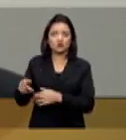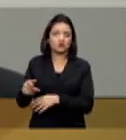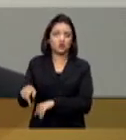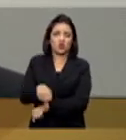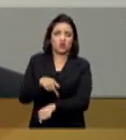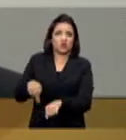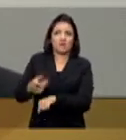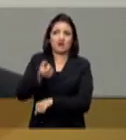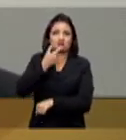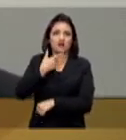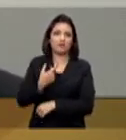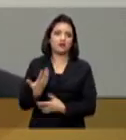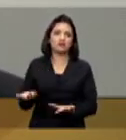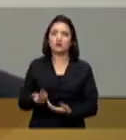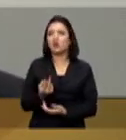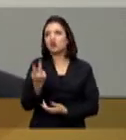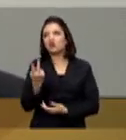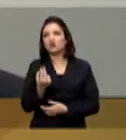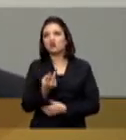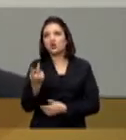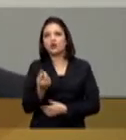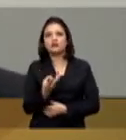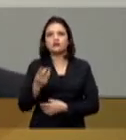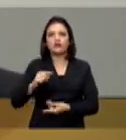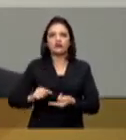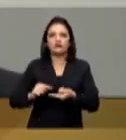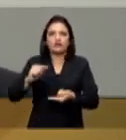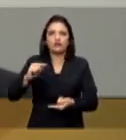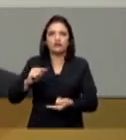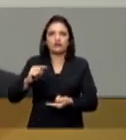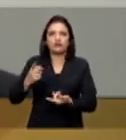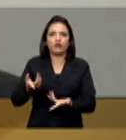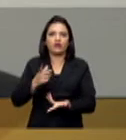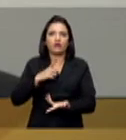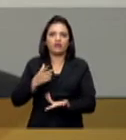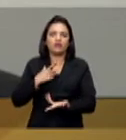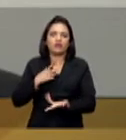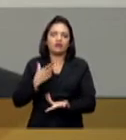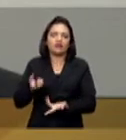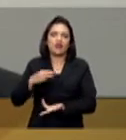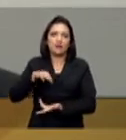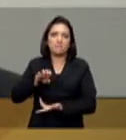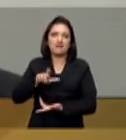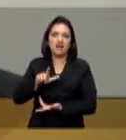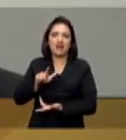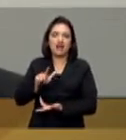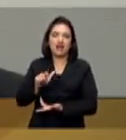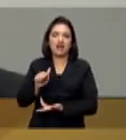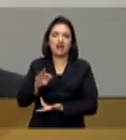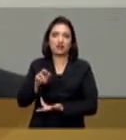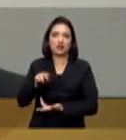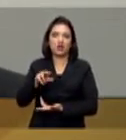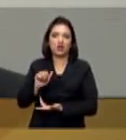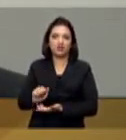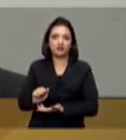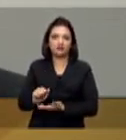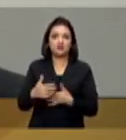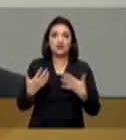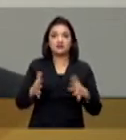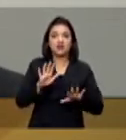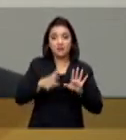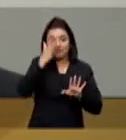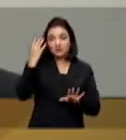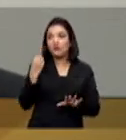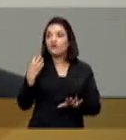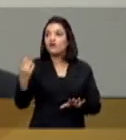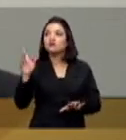que trouxe 2 ou 3 frascos de melatonina ao Brasil de uma viagem aos Estados Unidos até o